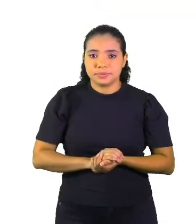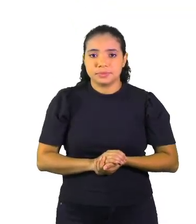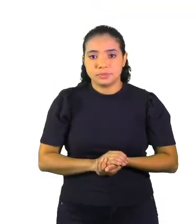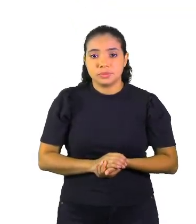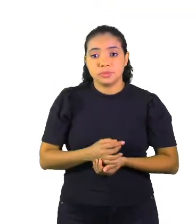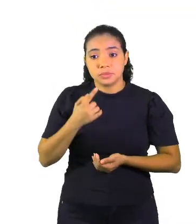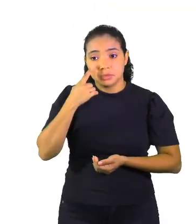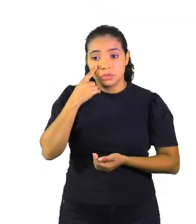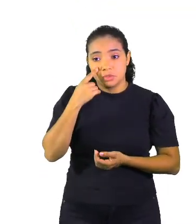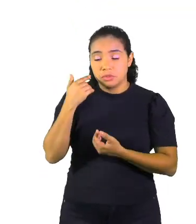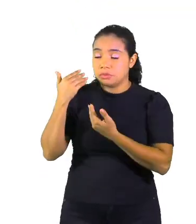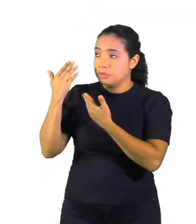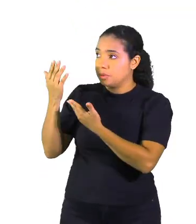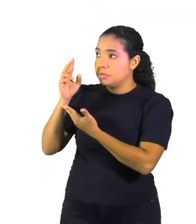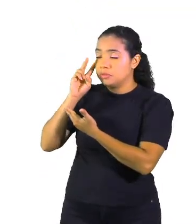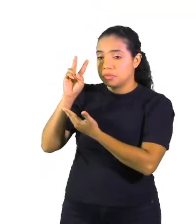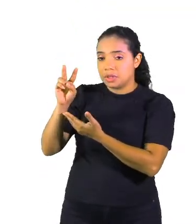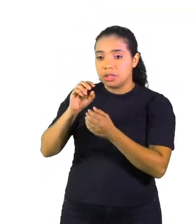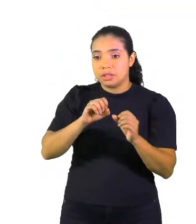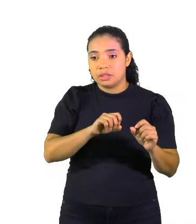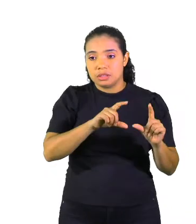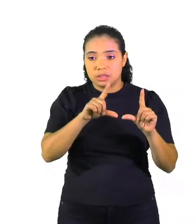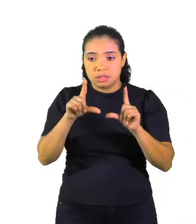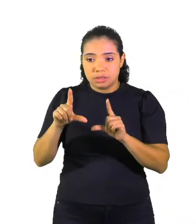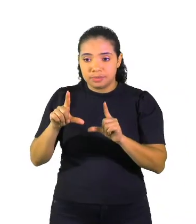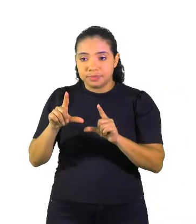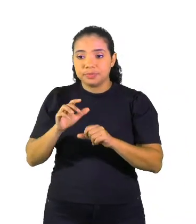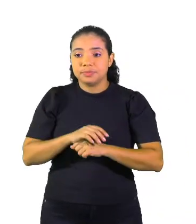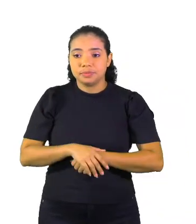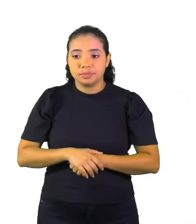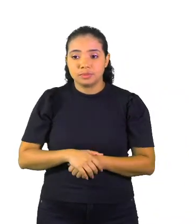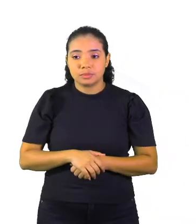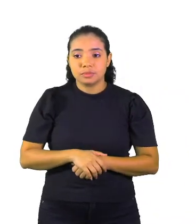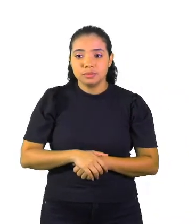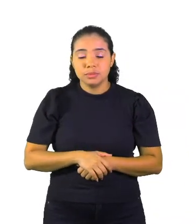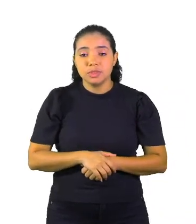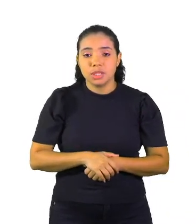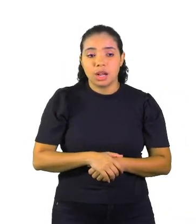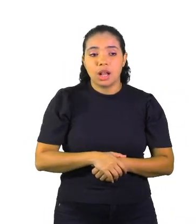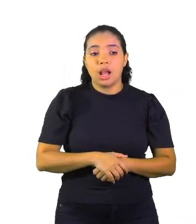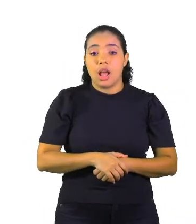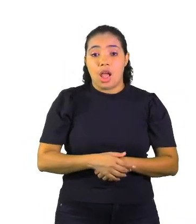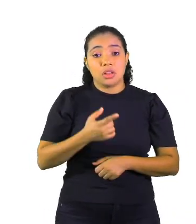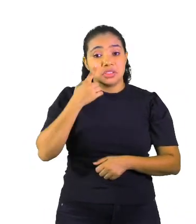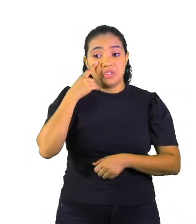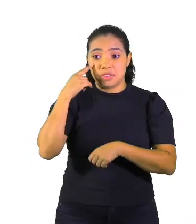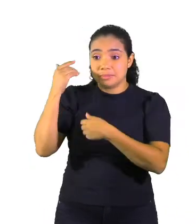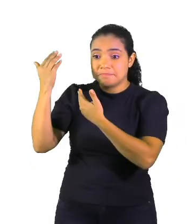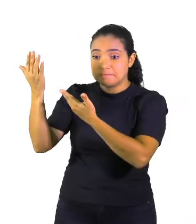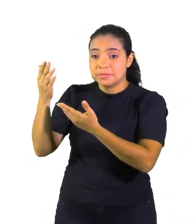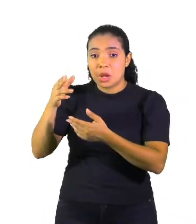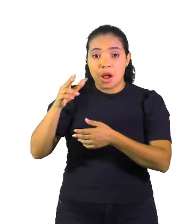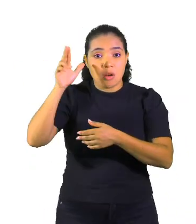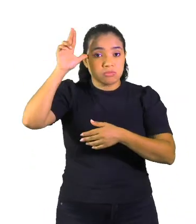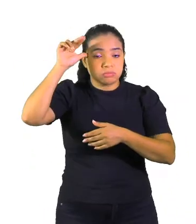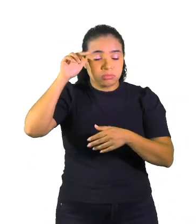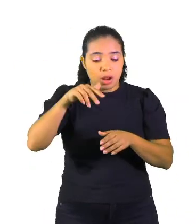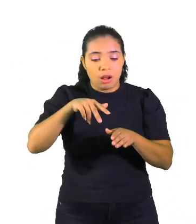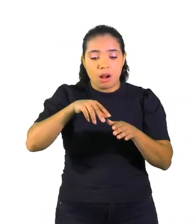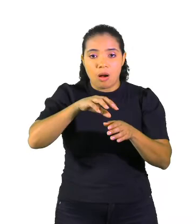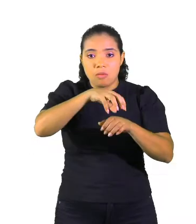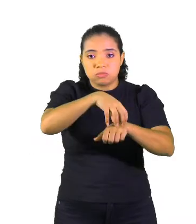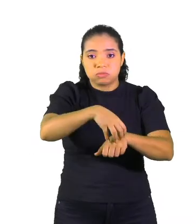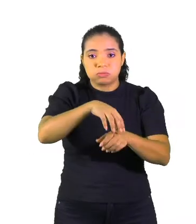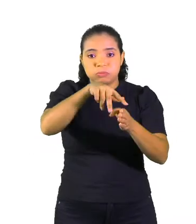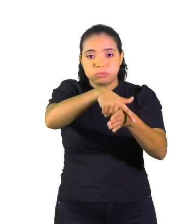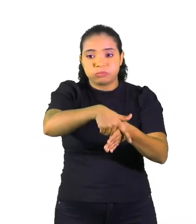Como vocês podem ver aí no slide, primeiramente o café saindo no lombo das mulas